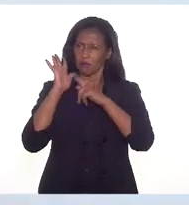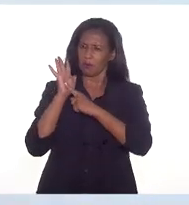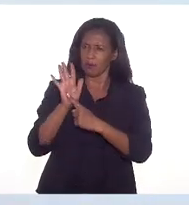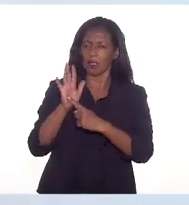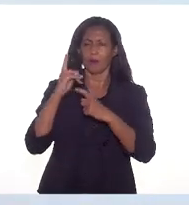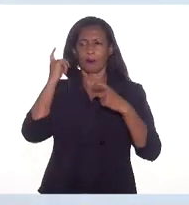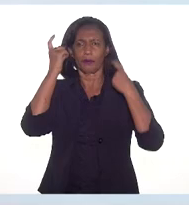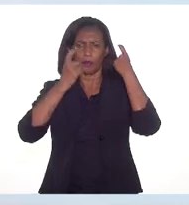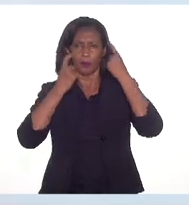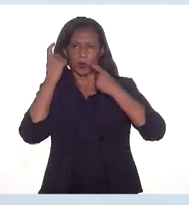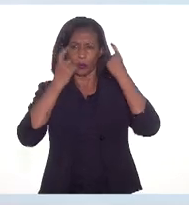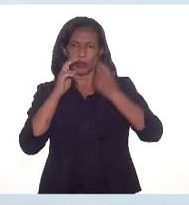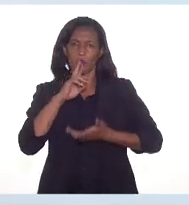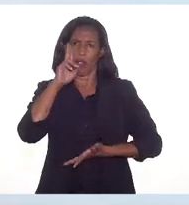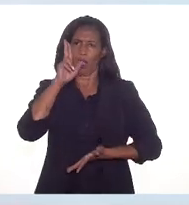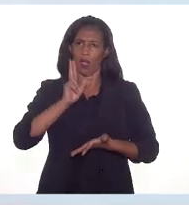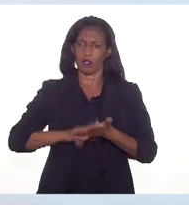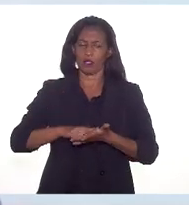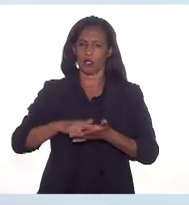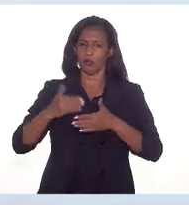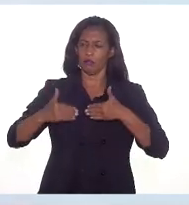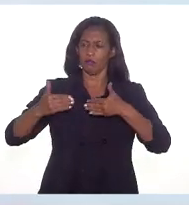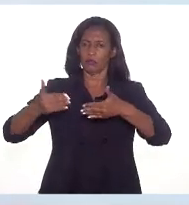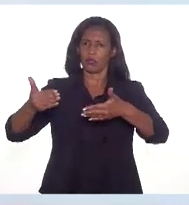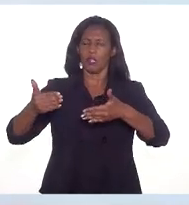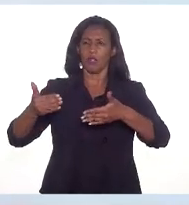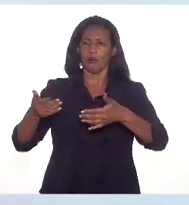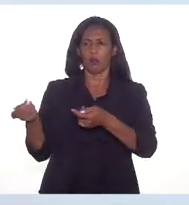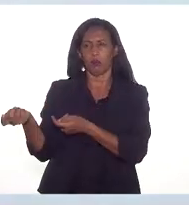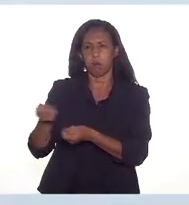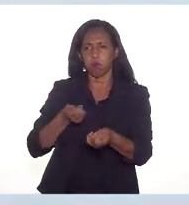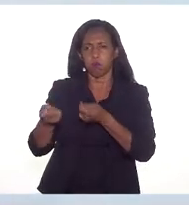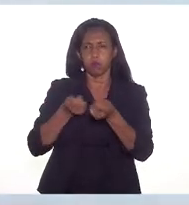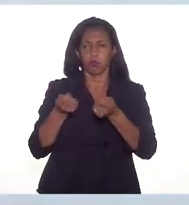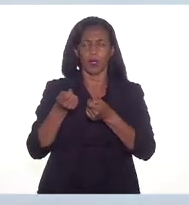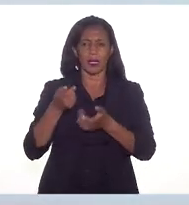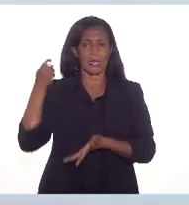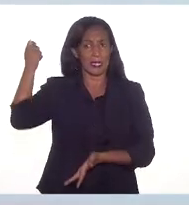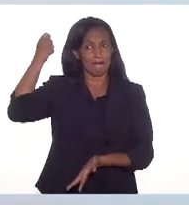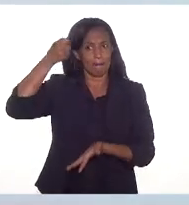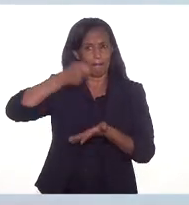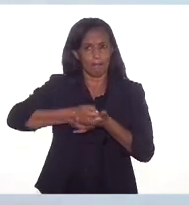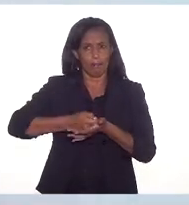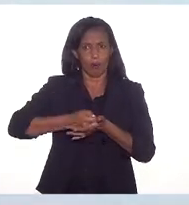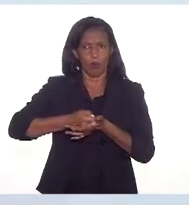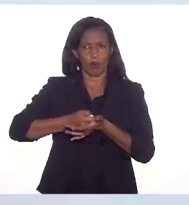preocupação em razão do Ministério da Economia impor no regime de recuperação fiscal